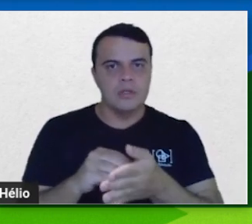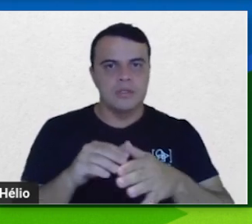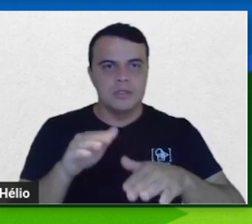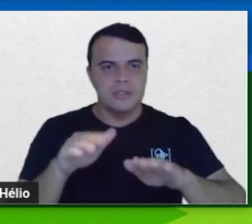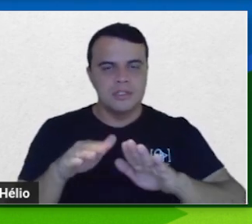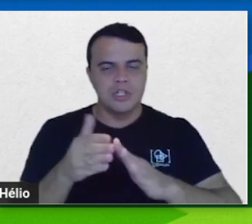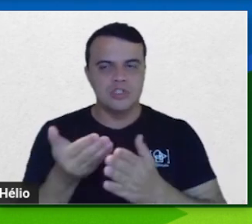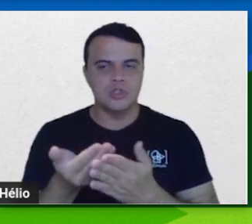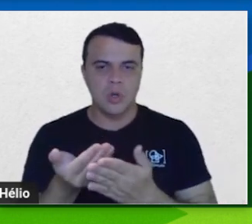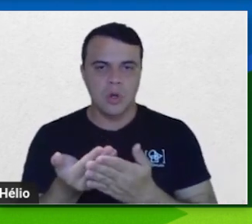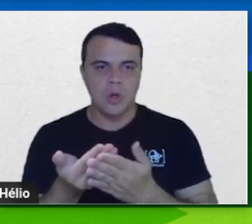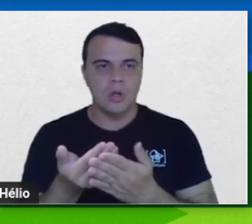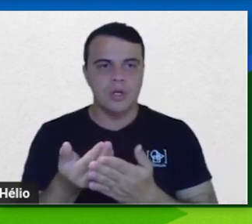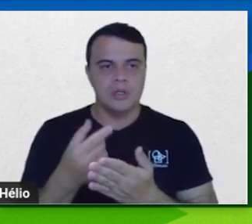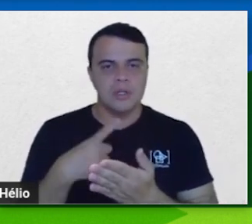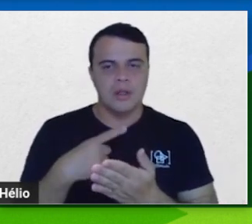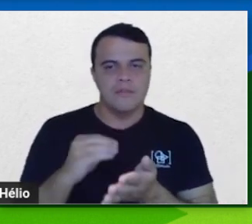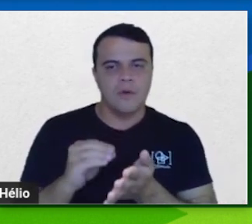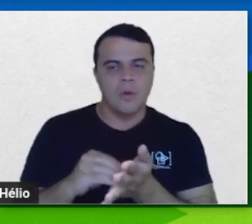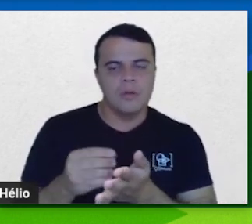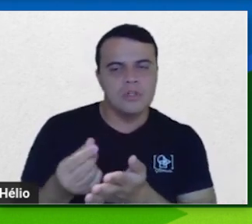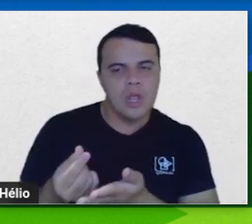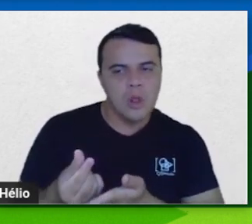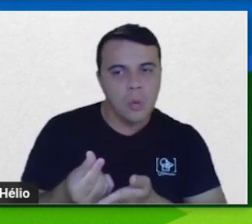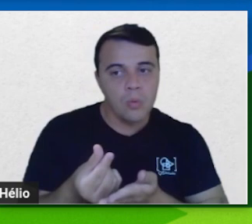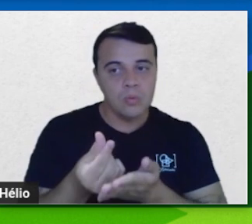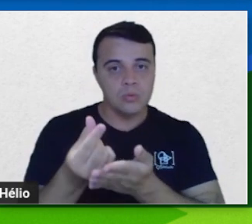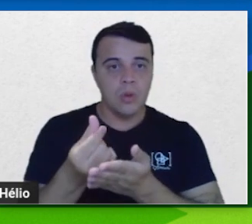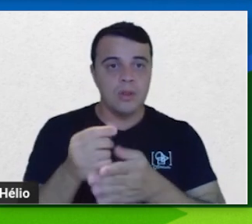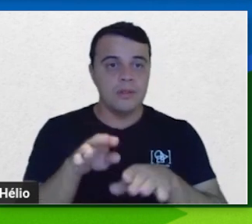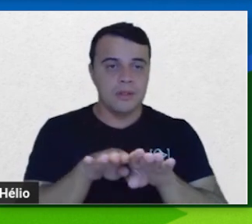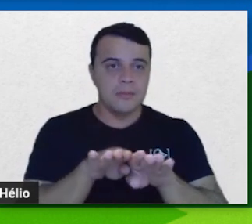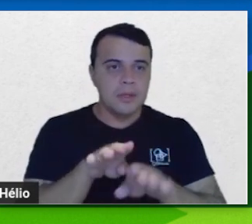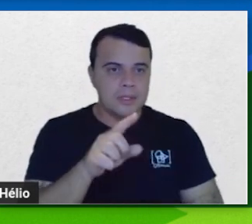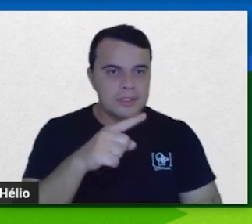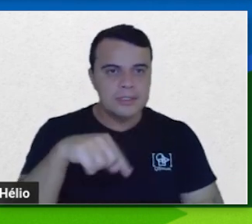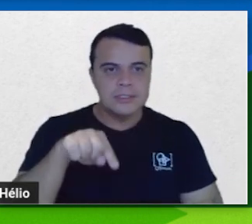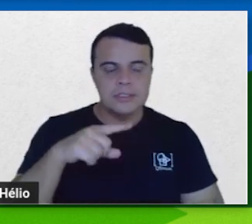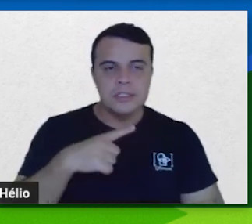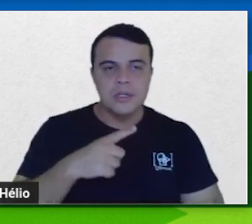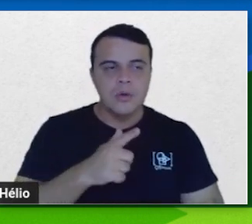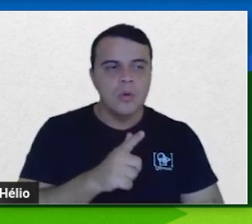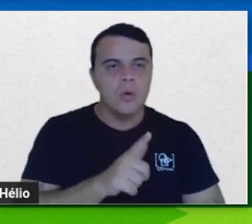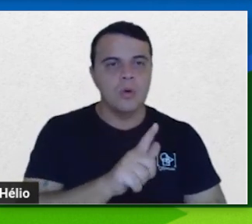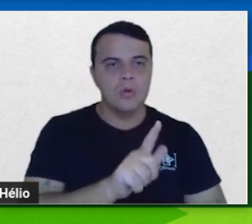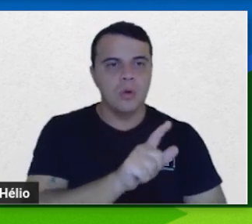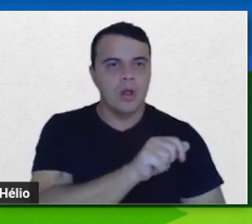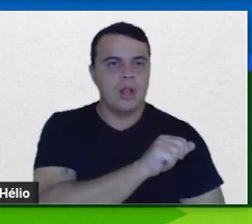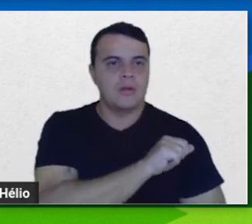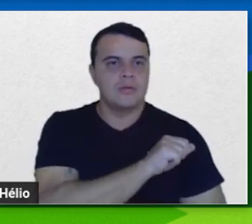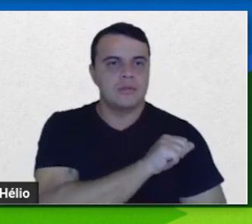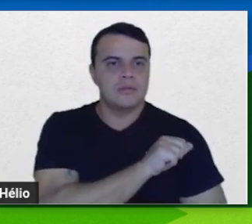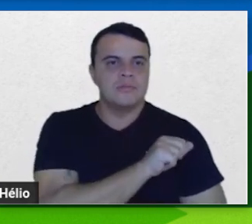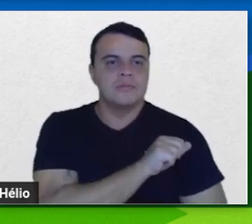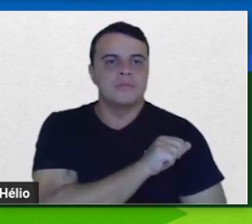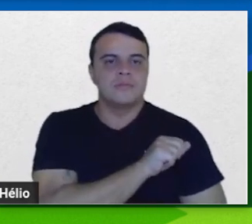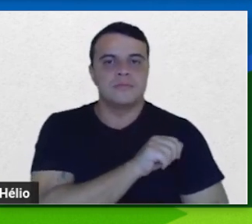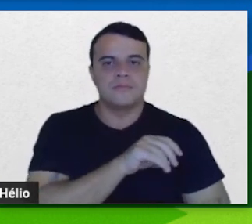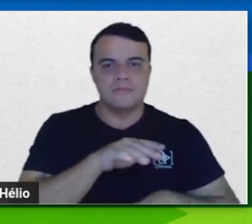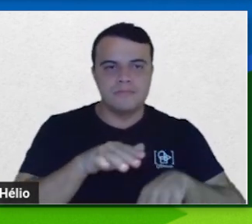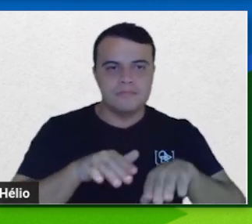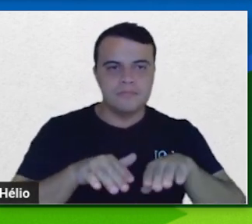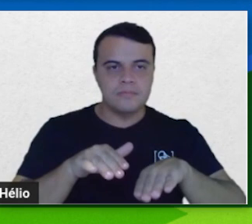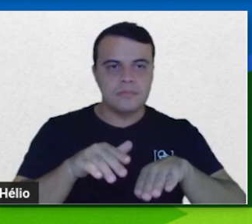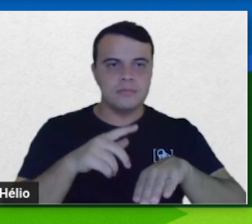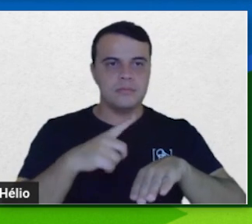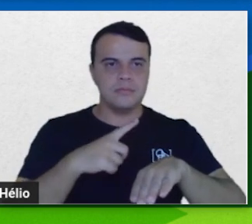escolas têm a falta de recursos, e também a gente tem o outro lado, que é o lado do aluno, né? Que